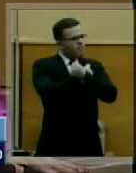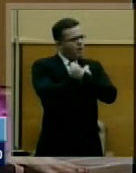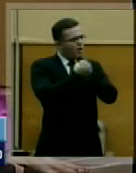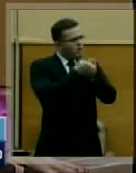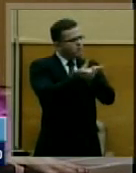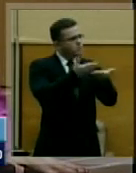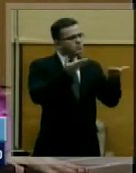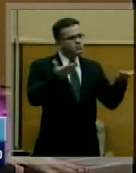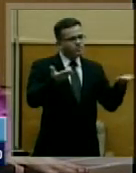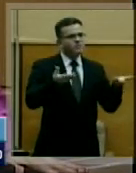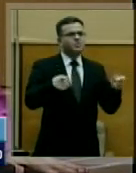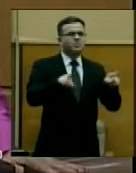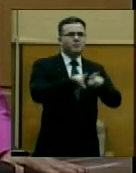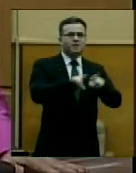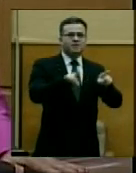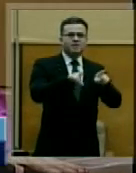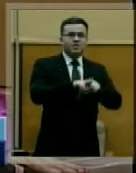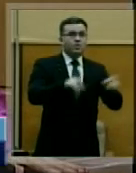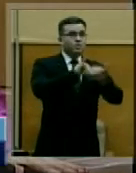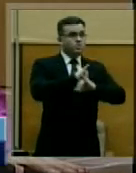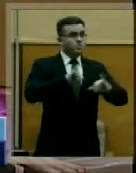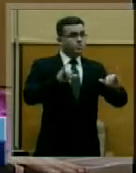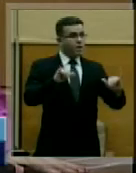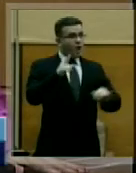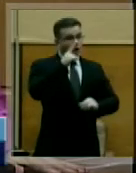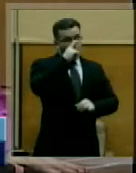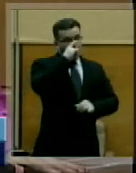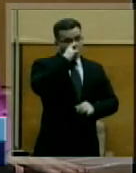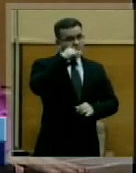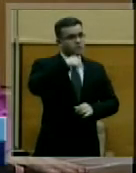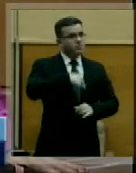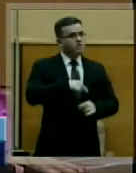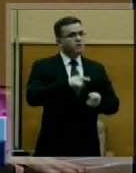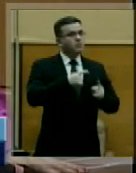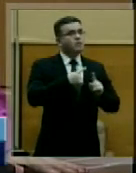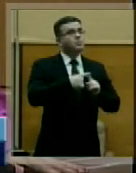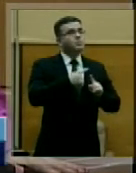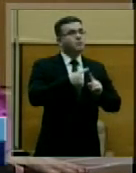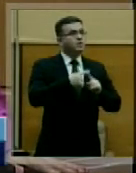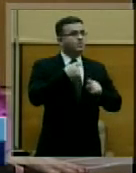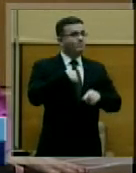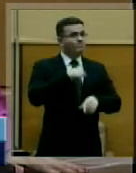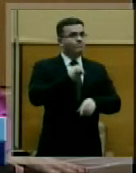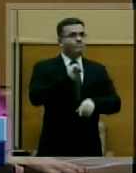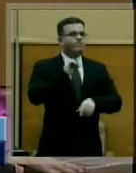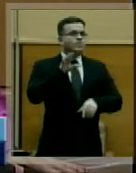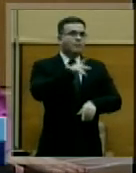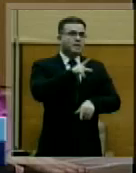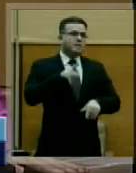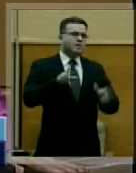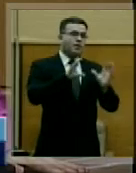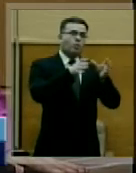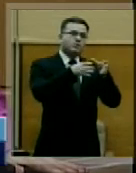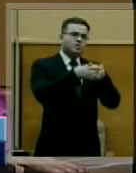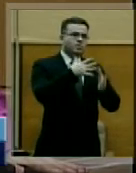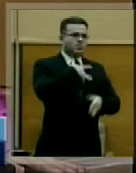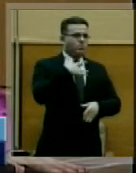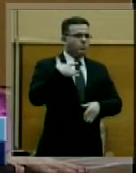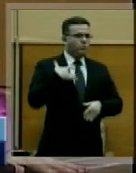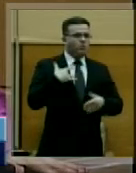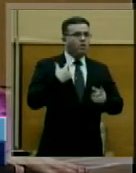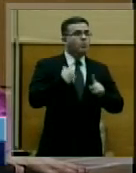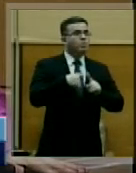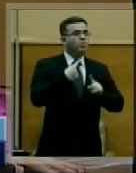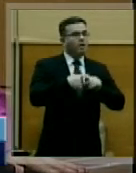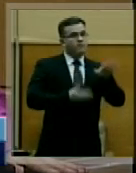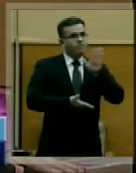todos vocês. Dizer que ela não se encontra hoje presente como presidente da Comissão de Saúde, porque teve um compromisso fora